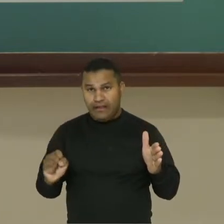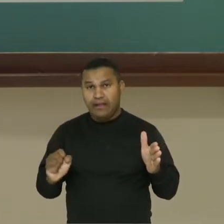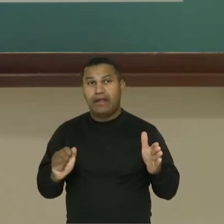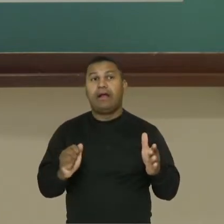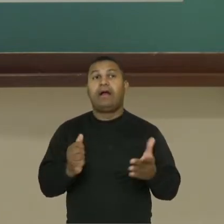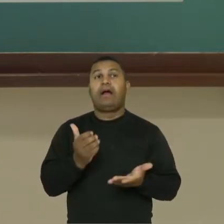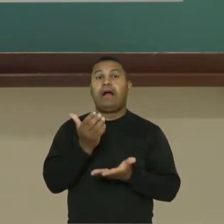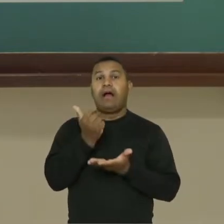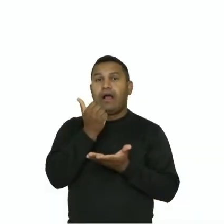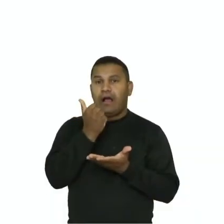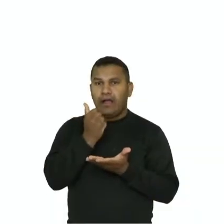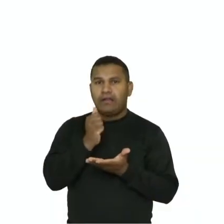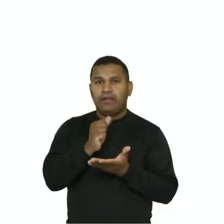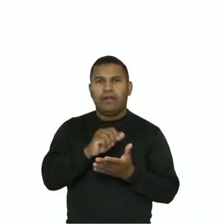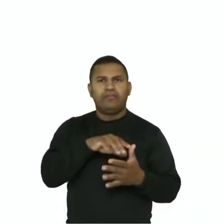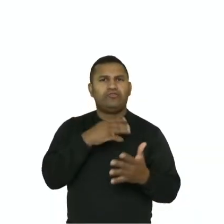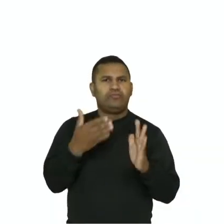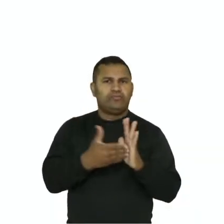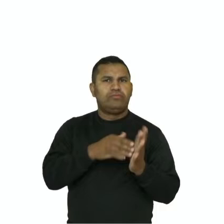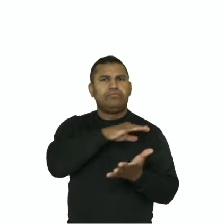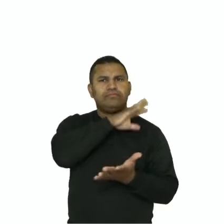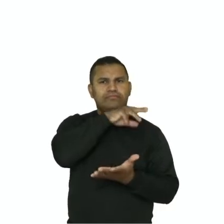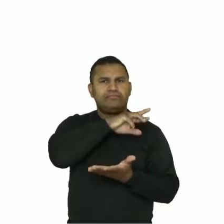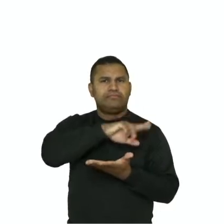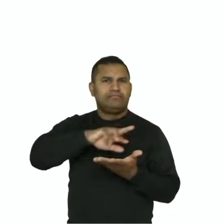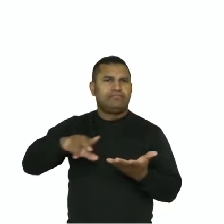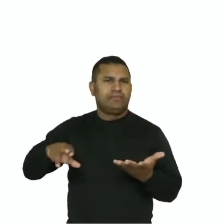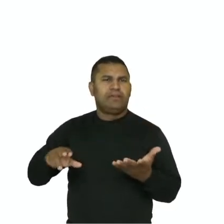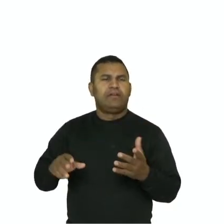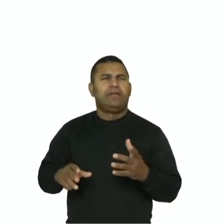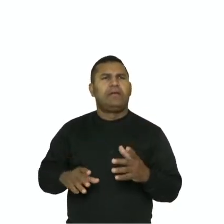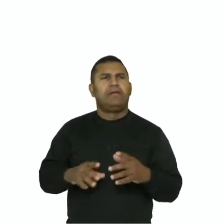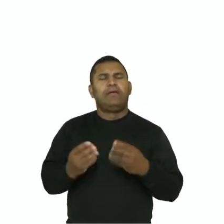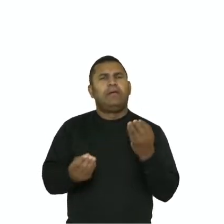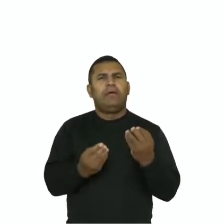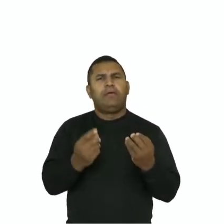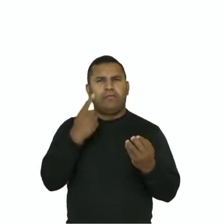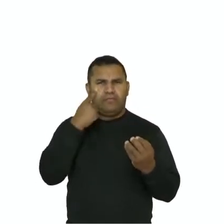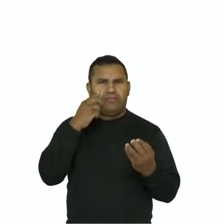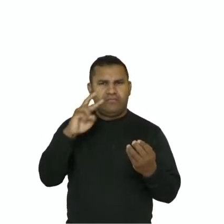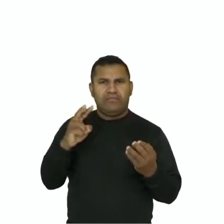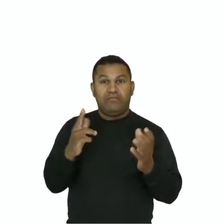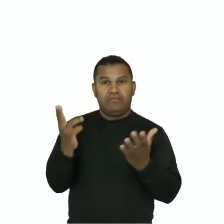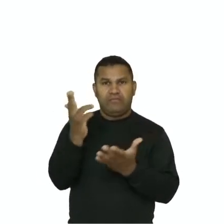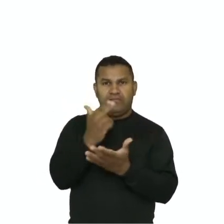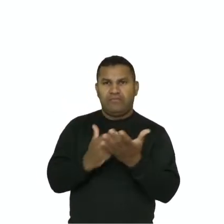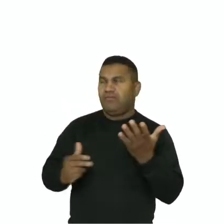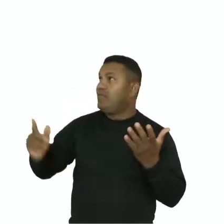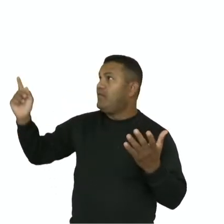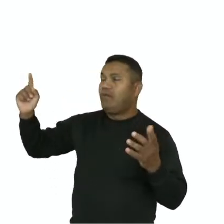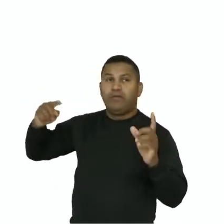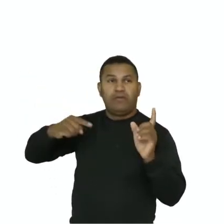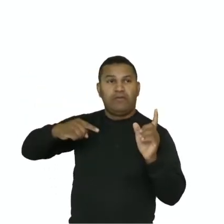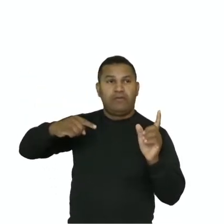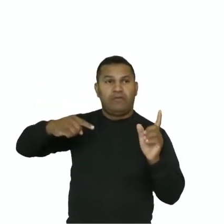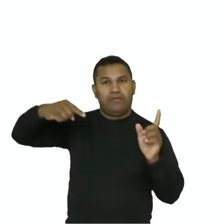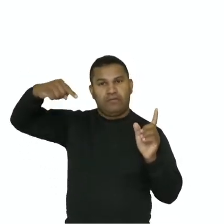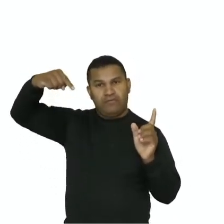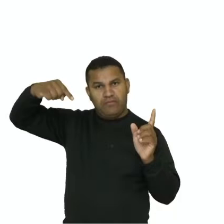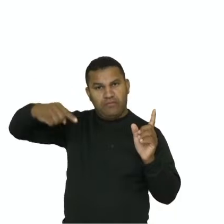cadeia alimentar? Uma representação gráfica que mostra o fluxo de energia entre os organismos do ecossistema, e ele é dividido